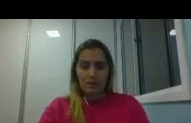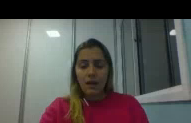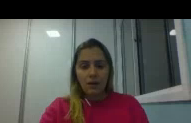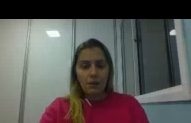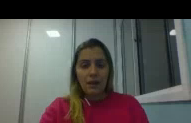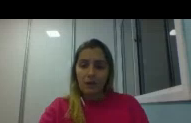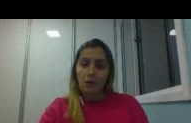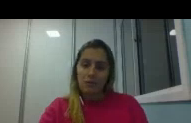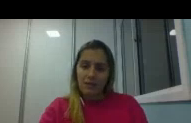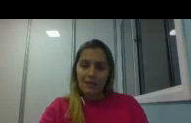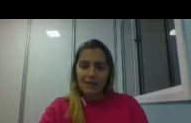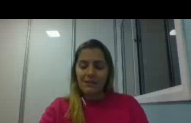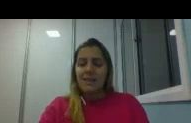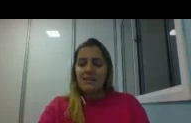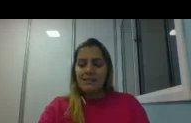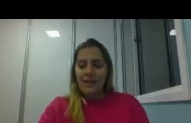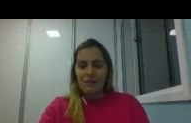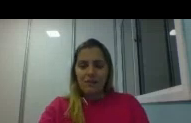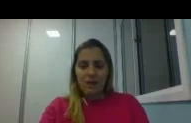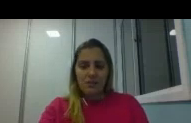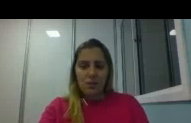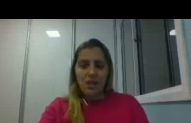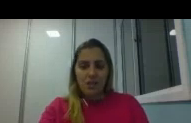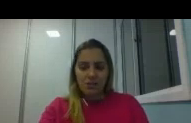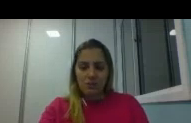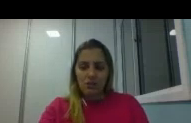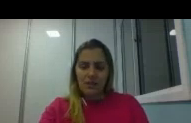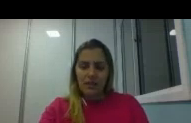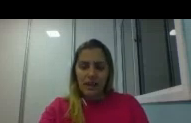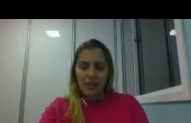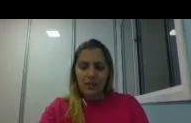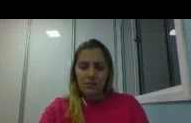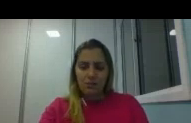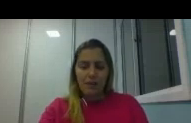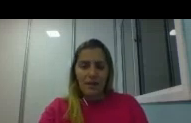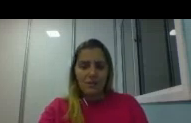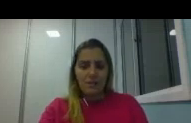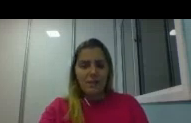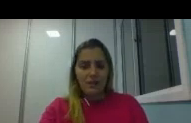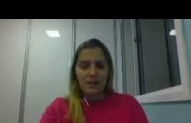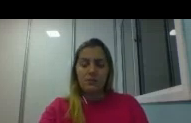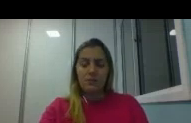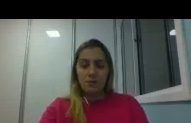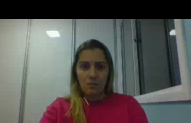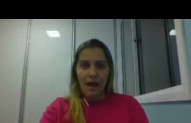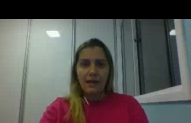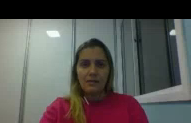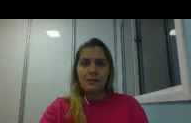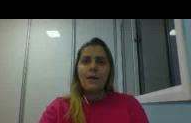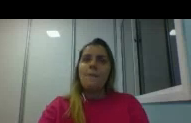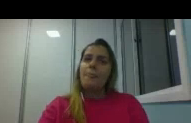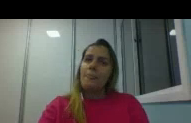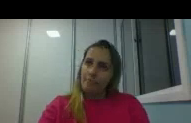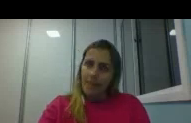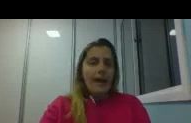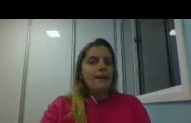2. Não, claro, com certeza. Se ela tiver o mesmo ritmo de sedentarismo e a mesma alimentação que os